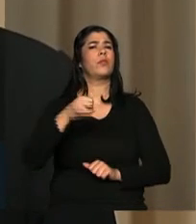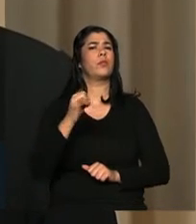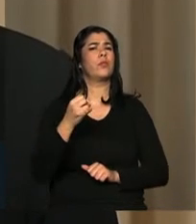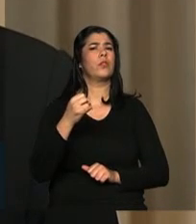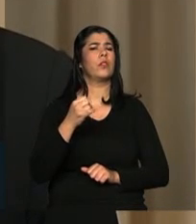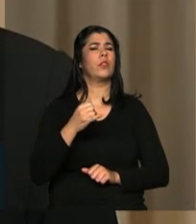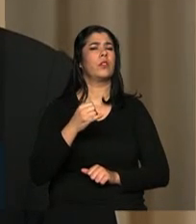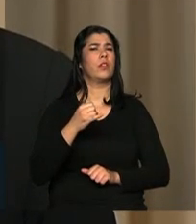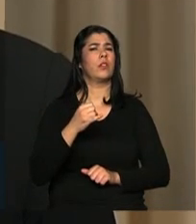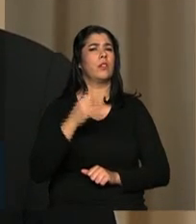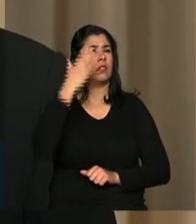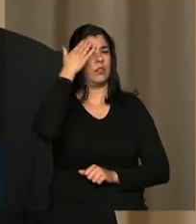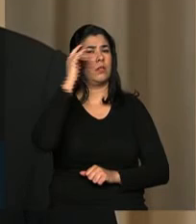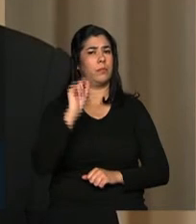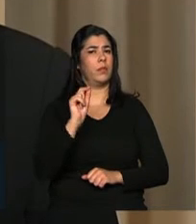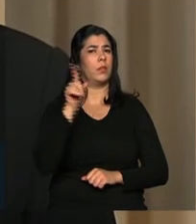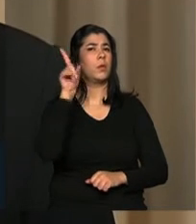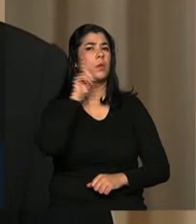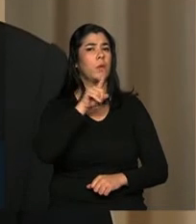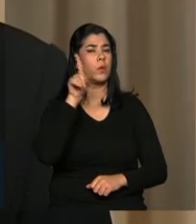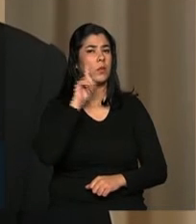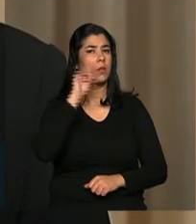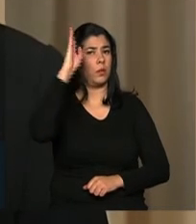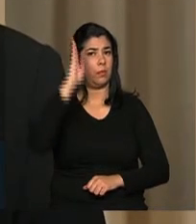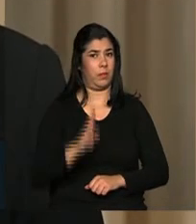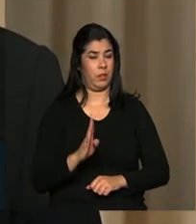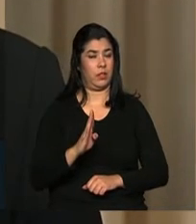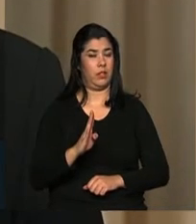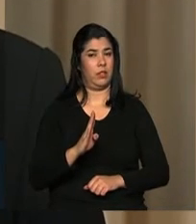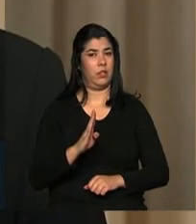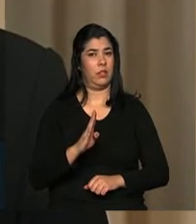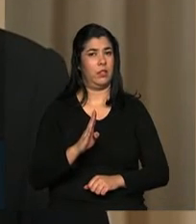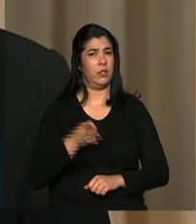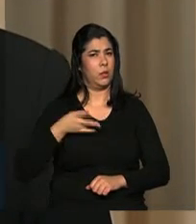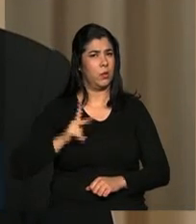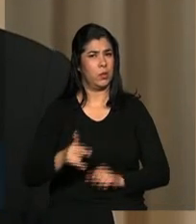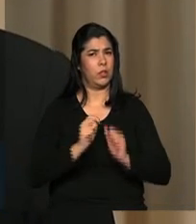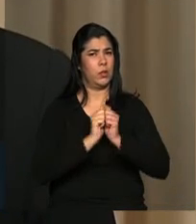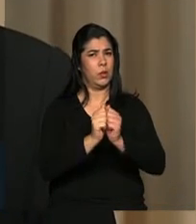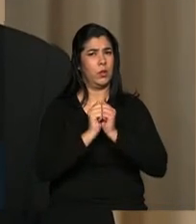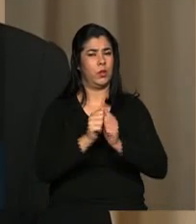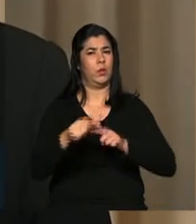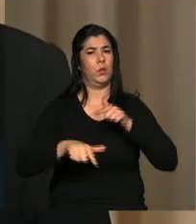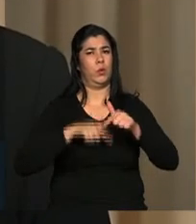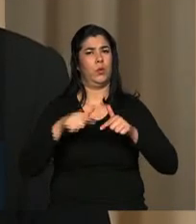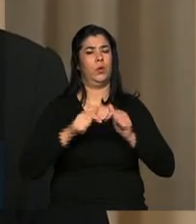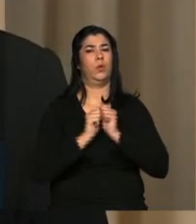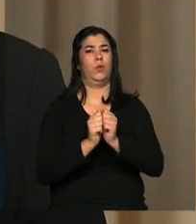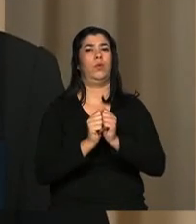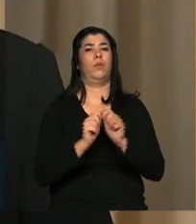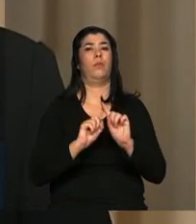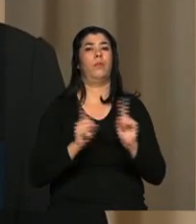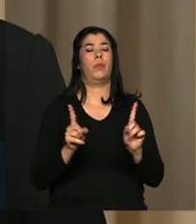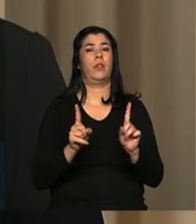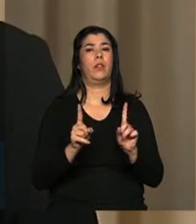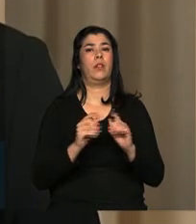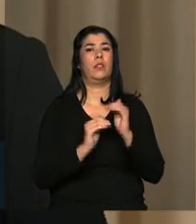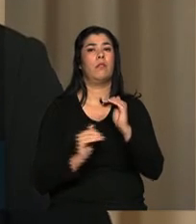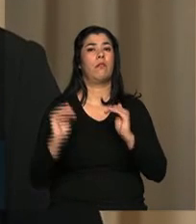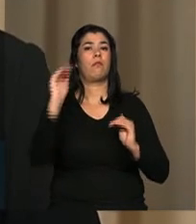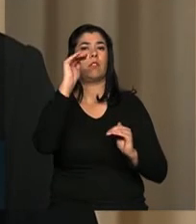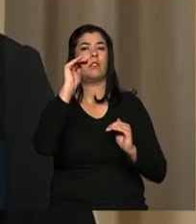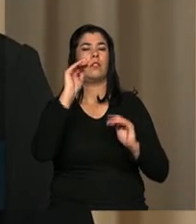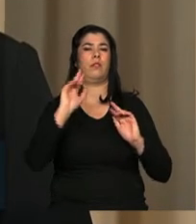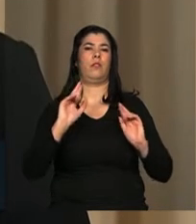os Estados Unidos e o Brasil estariam sempre atuando juntos, só que em patamares